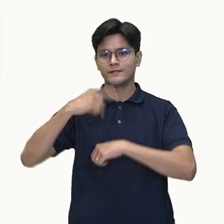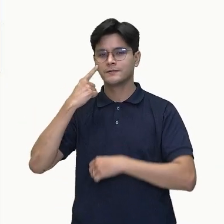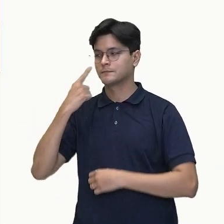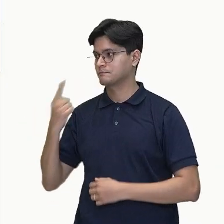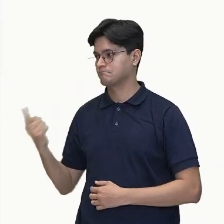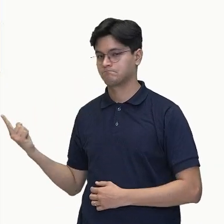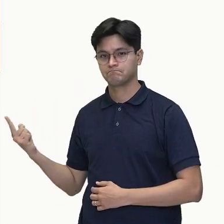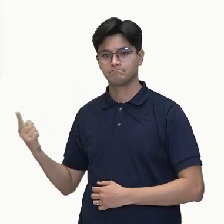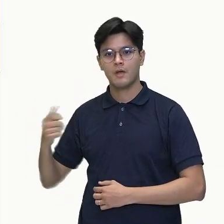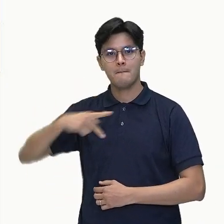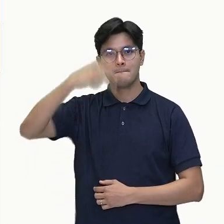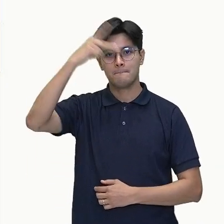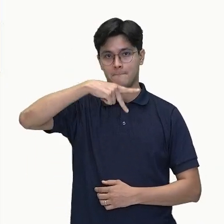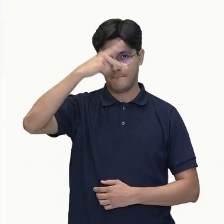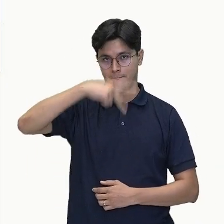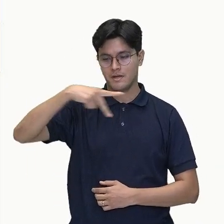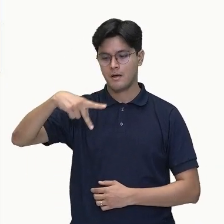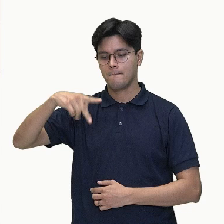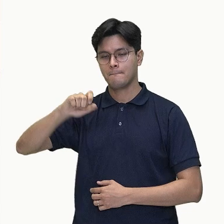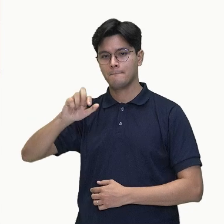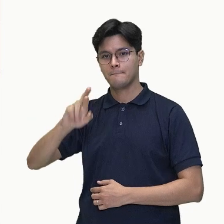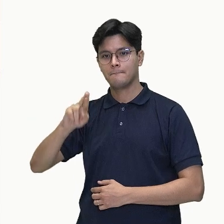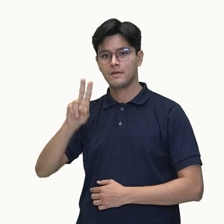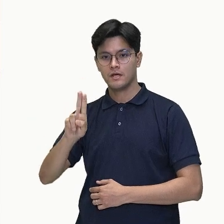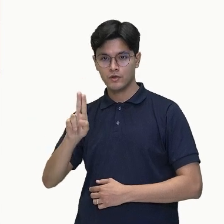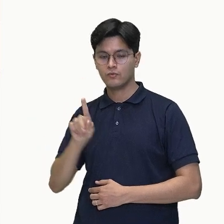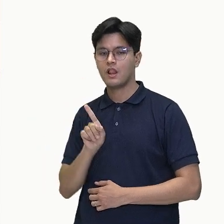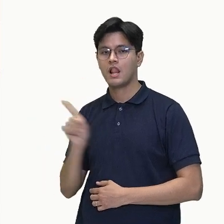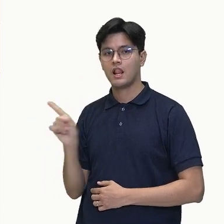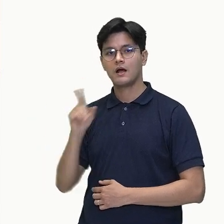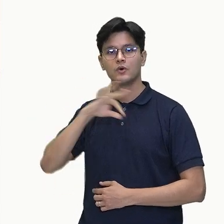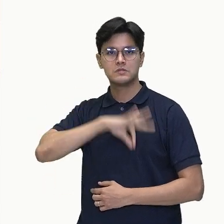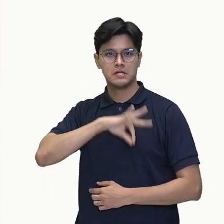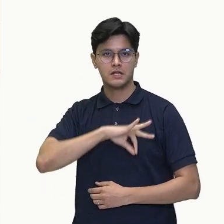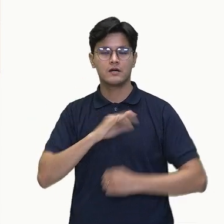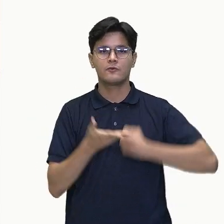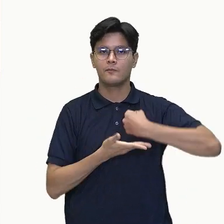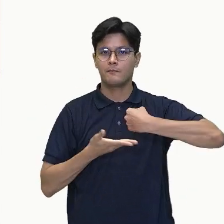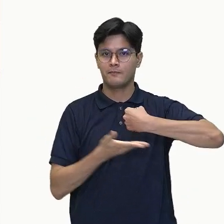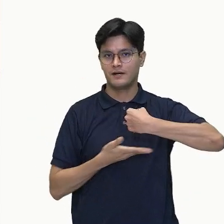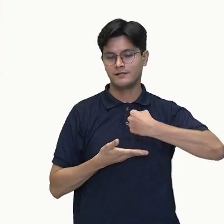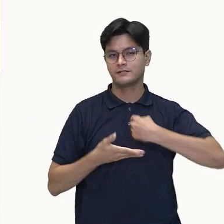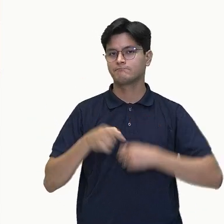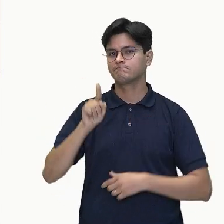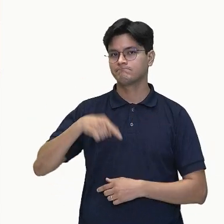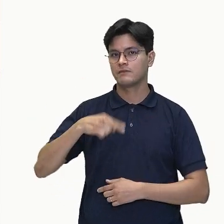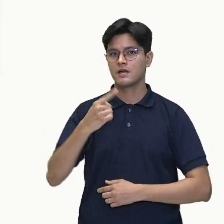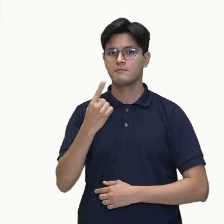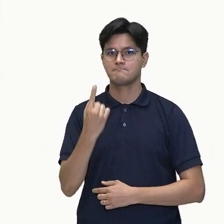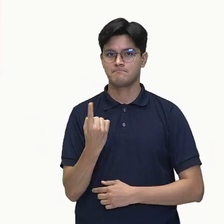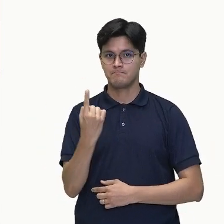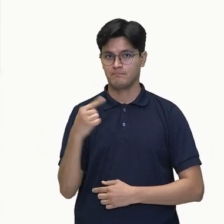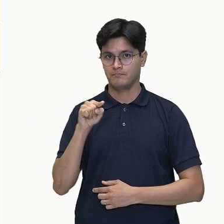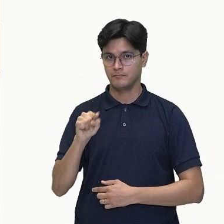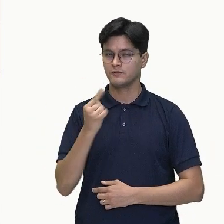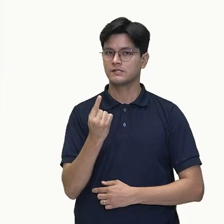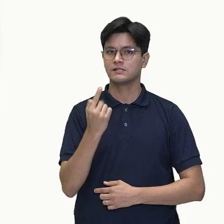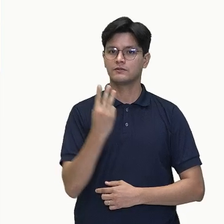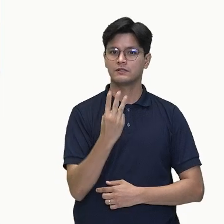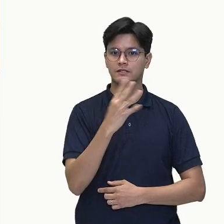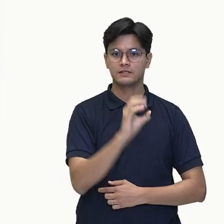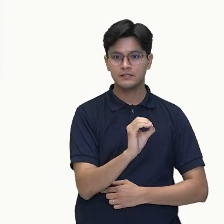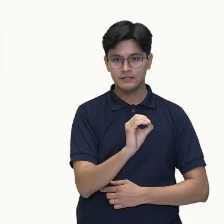moeda peruana, né? O salário mínimo é de 1.130. Convertendo para dólares, nós temos